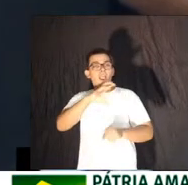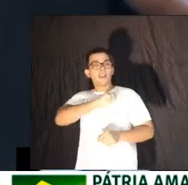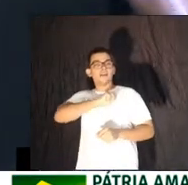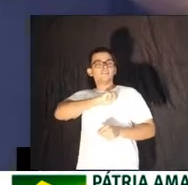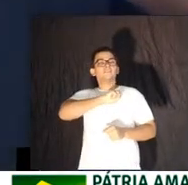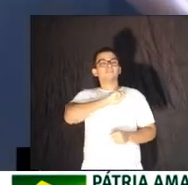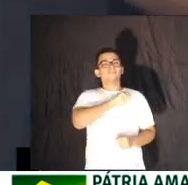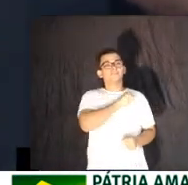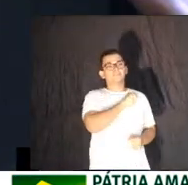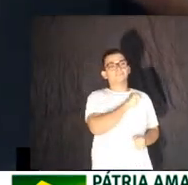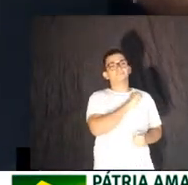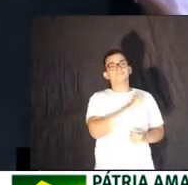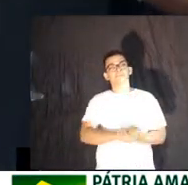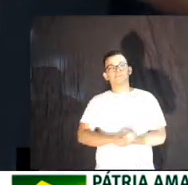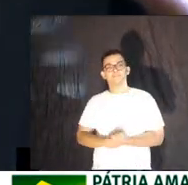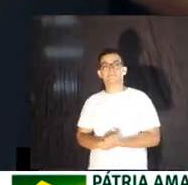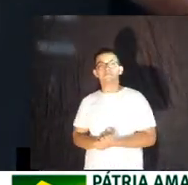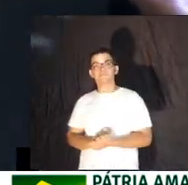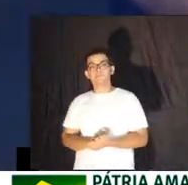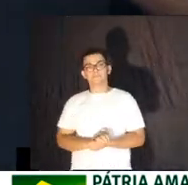mais forte.